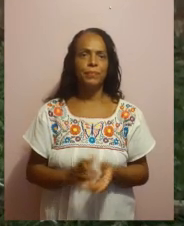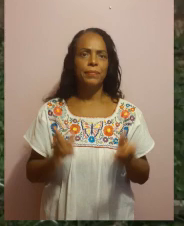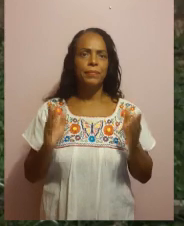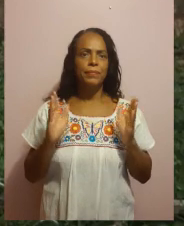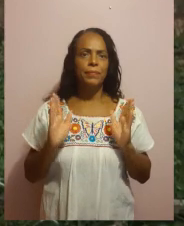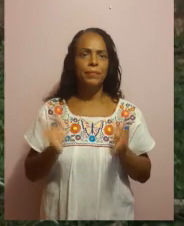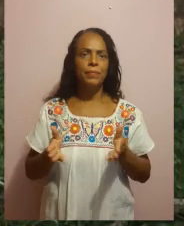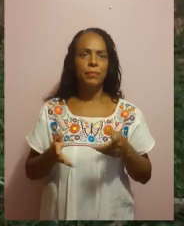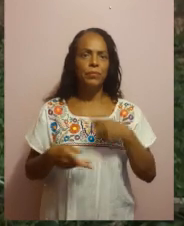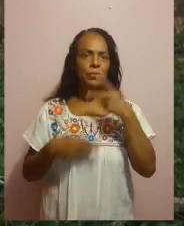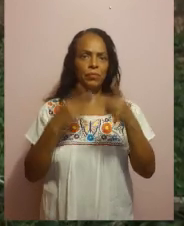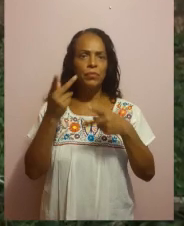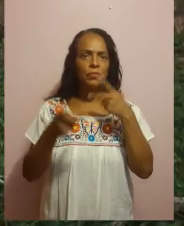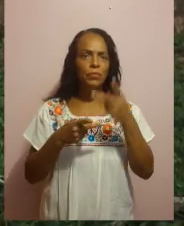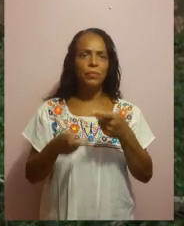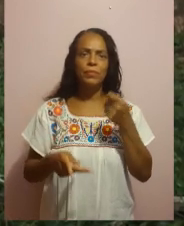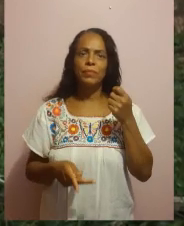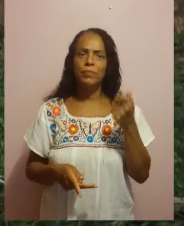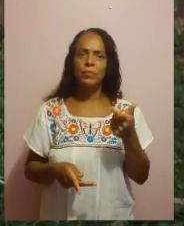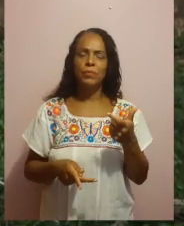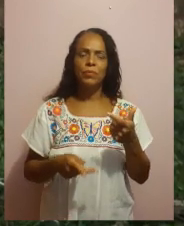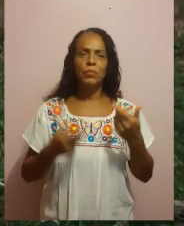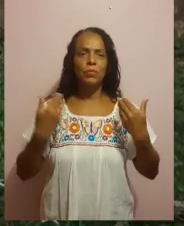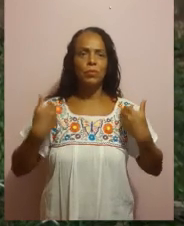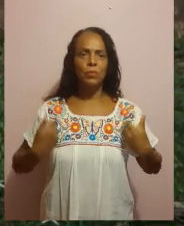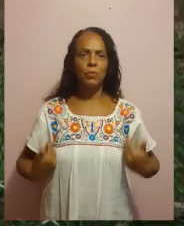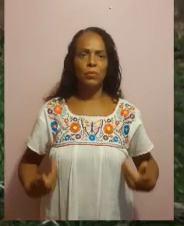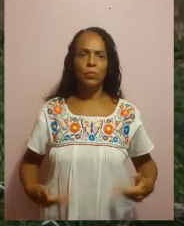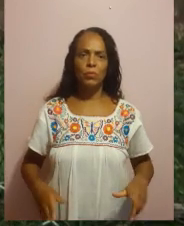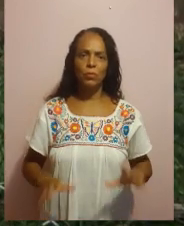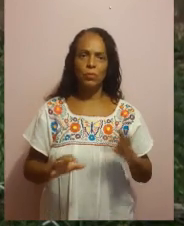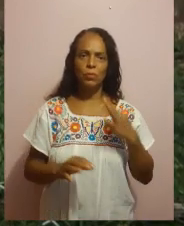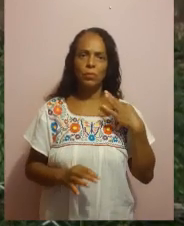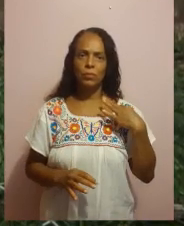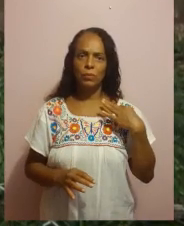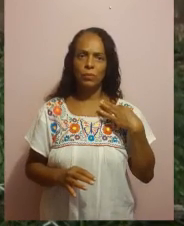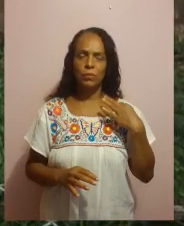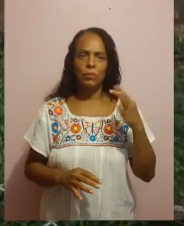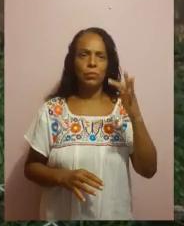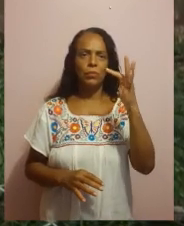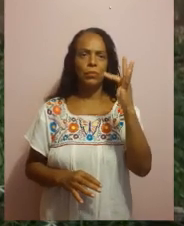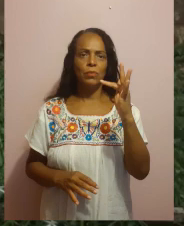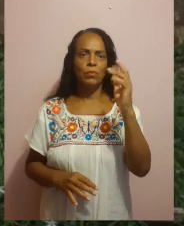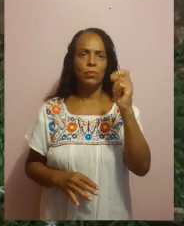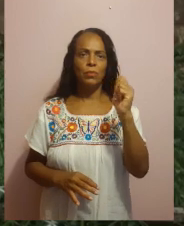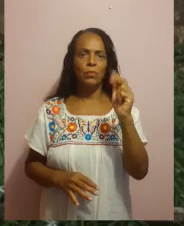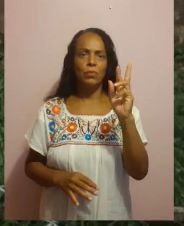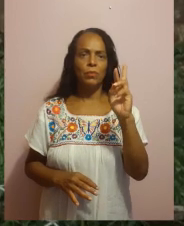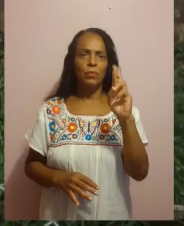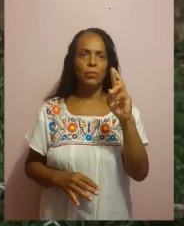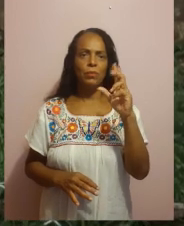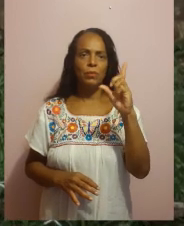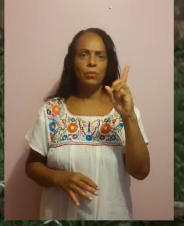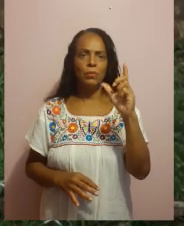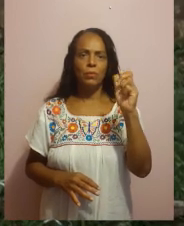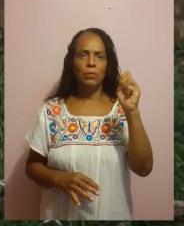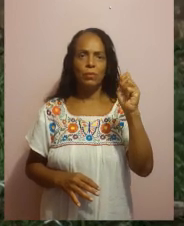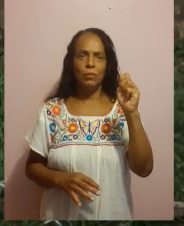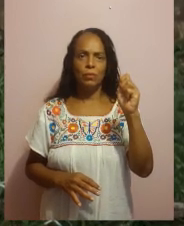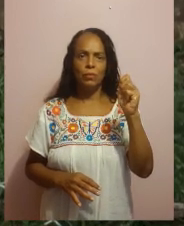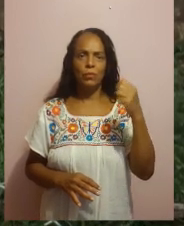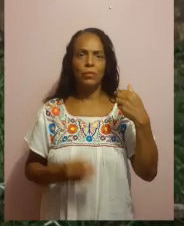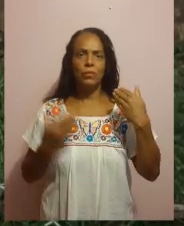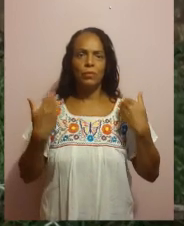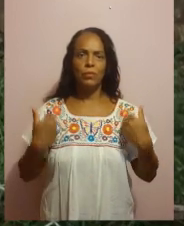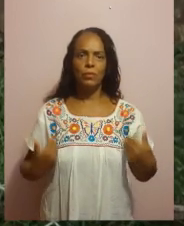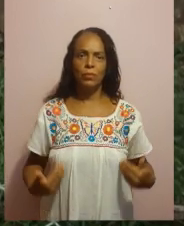acerca do fardamento, do primeiro fardamento, porque as coisas foram passo por passo, mas